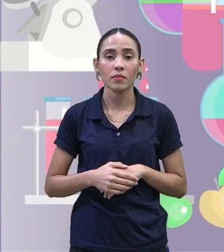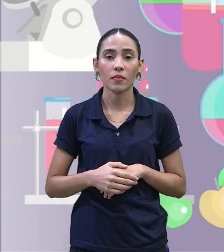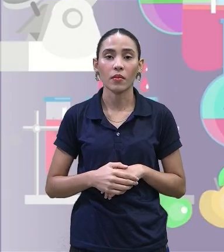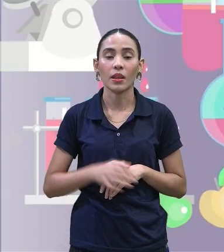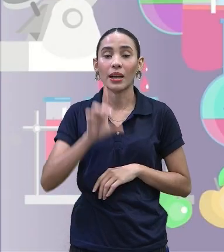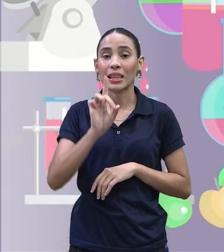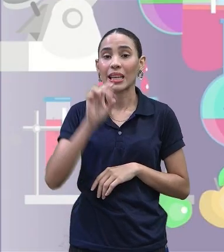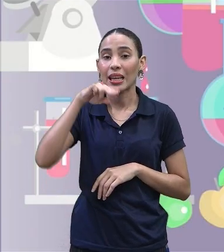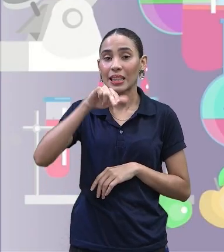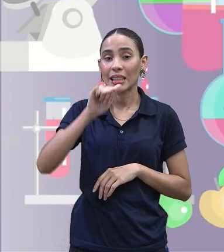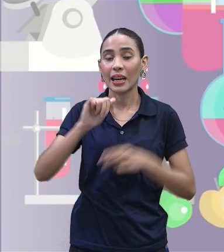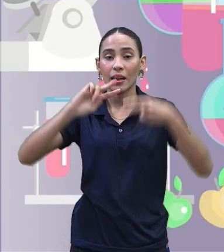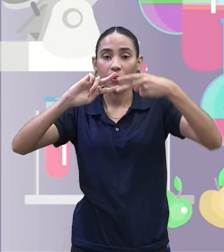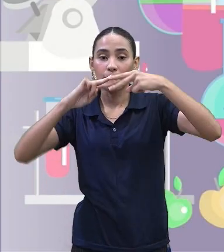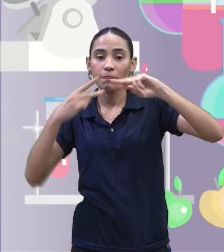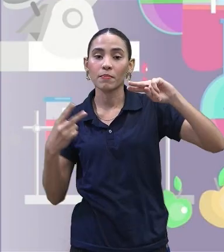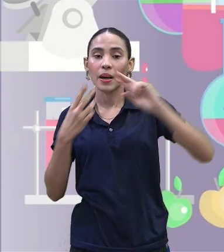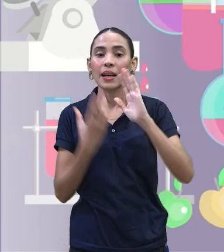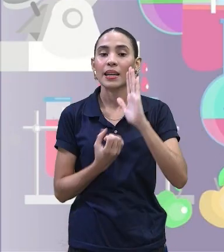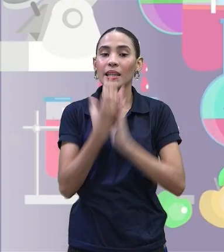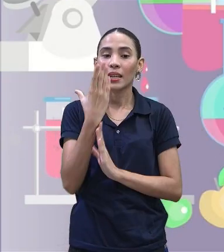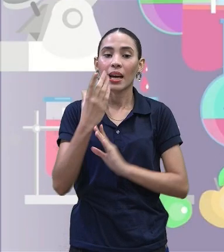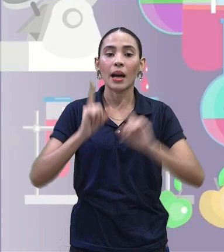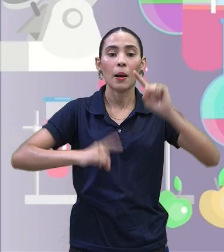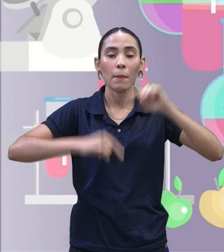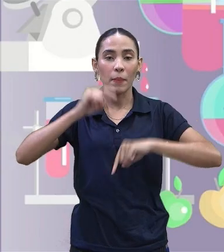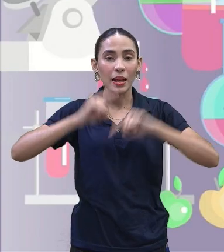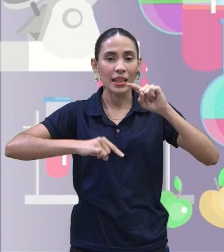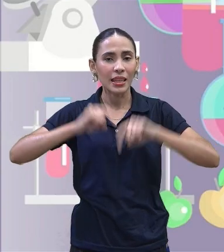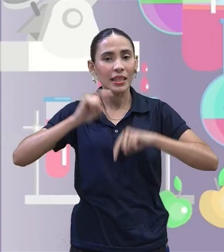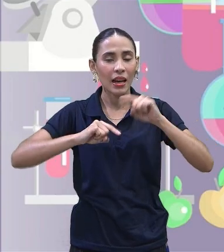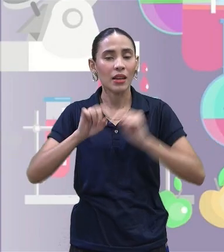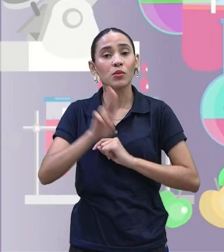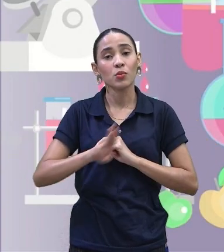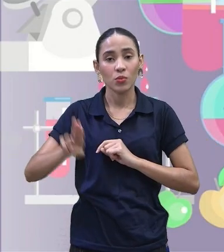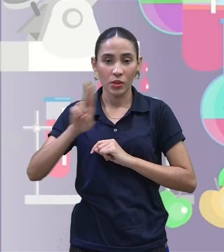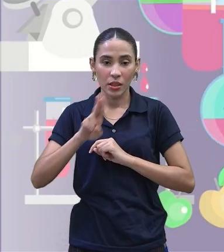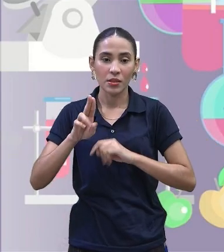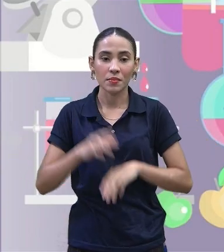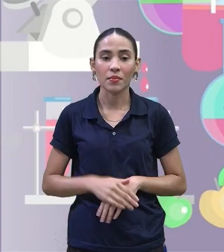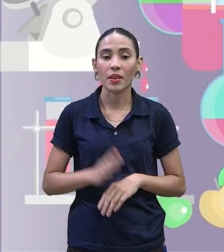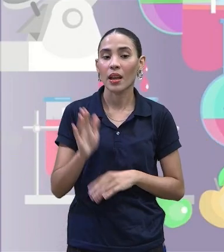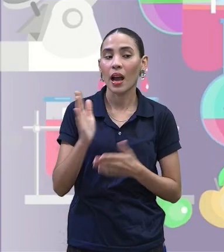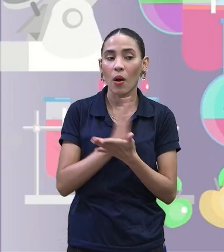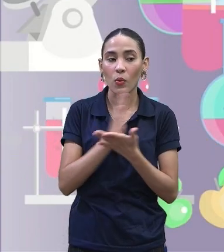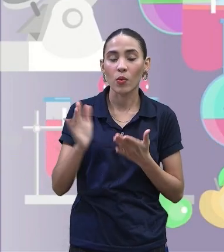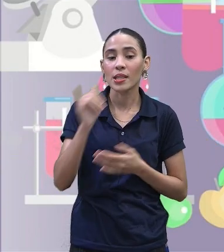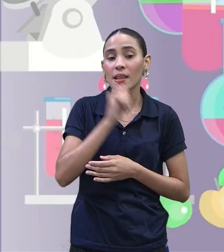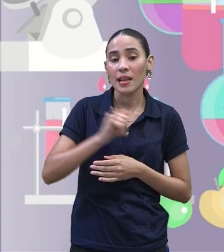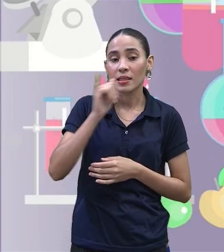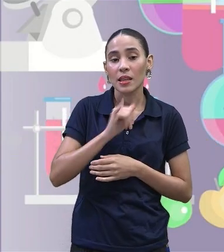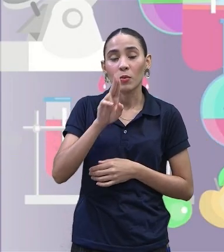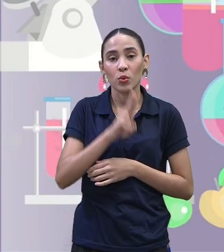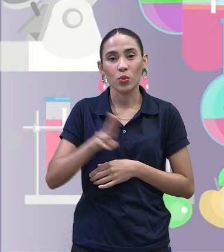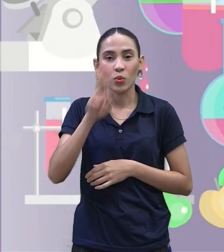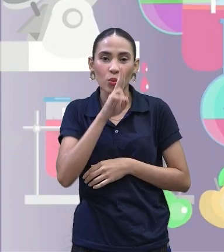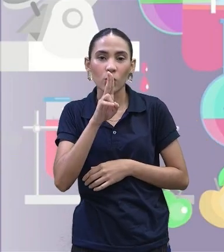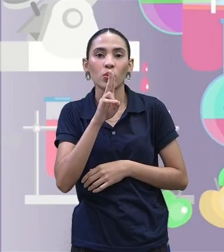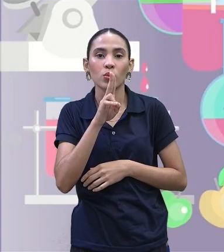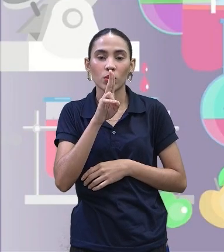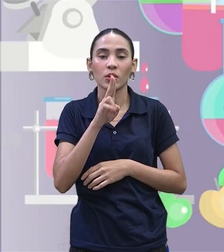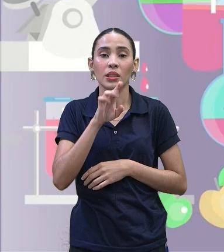como DNA, para criar produtos úteis. Alguns exemplos do uso e da aplicação